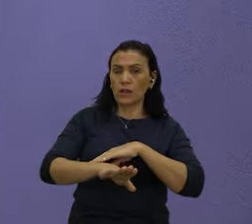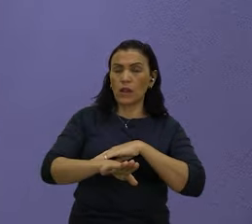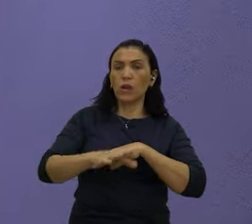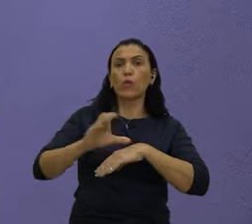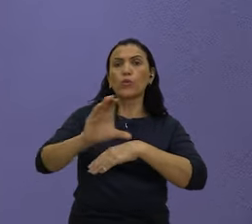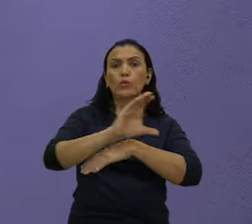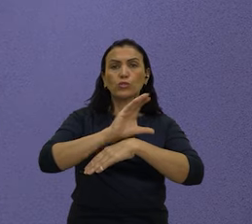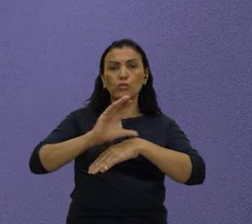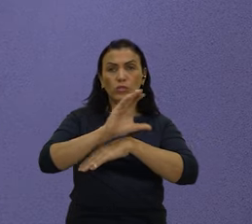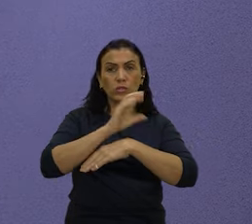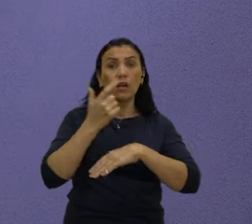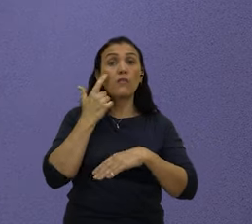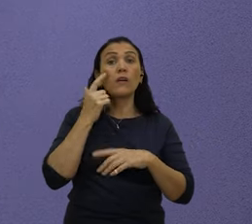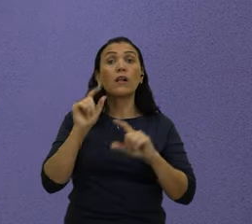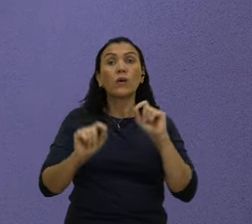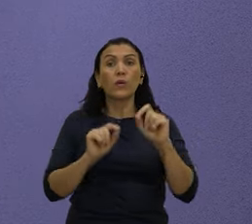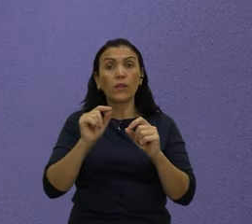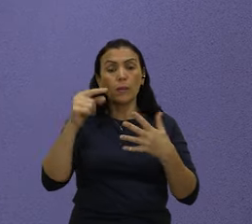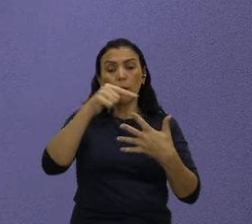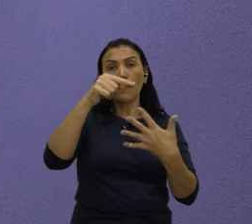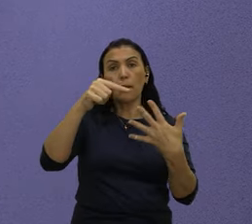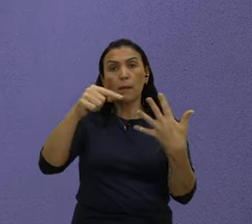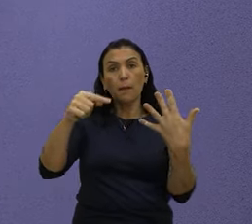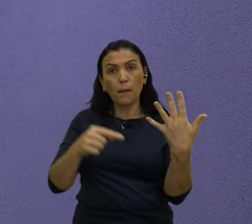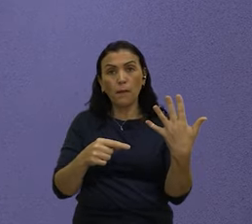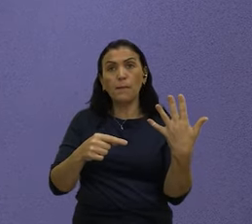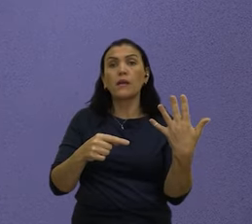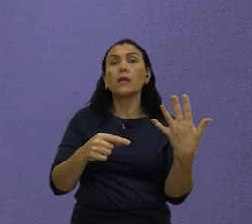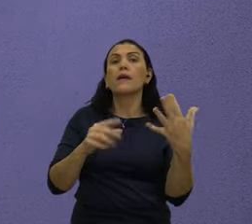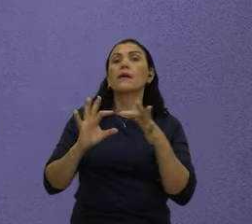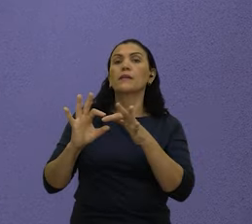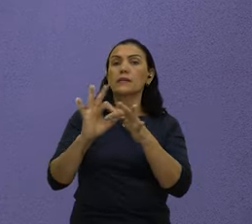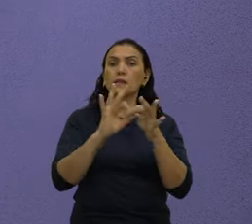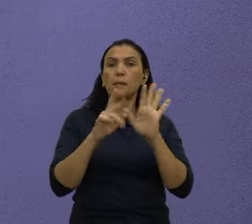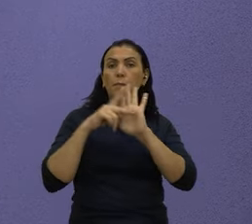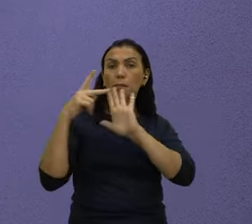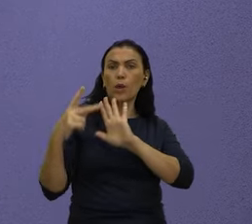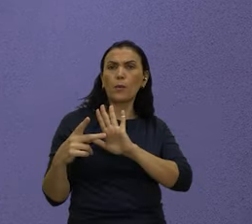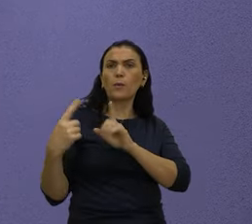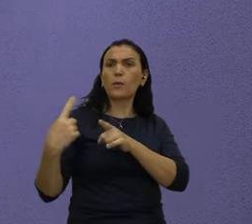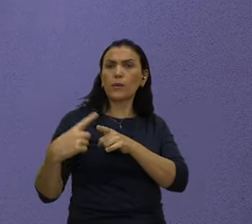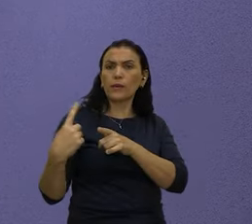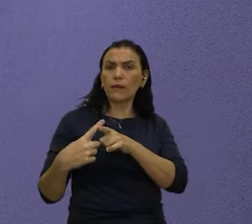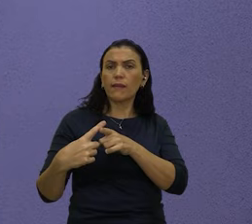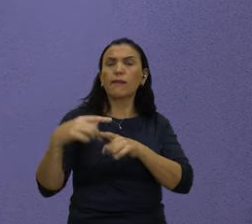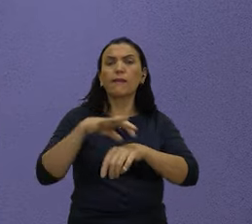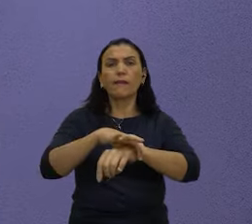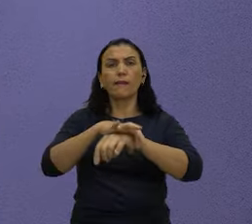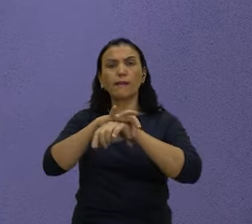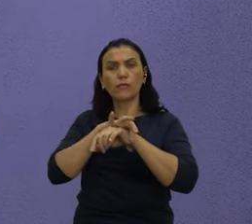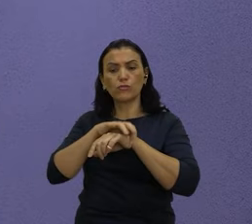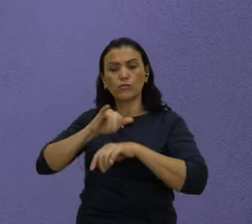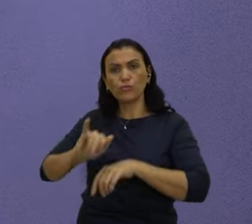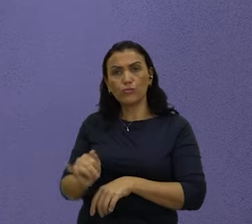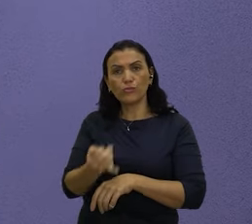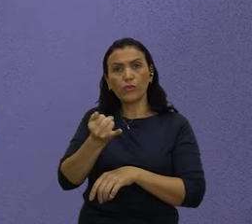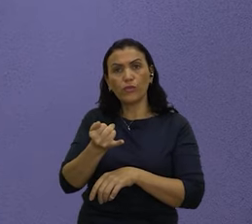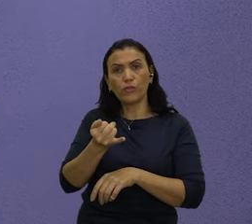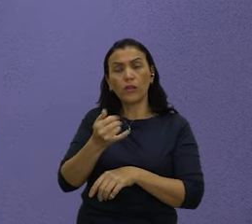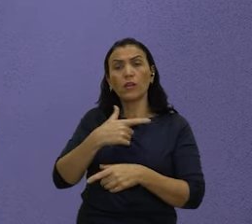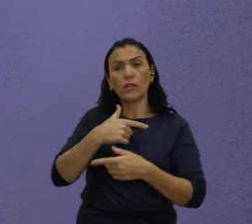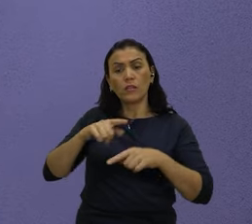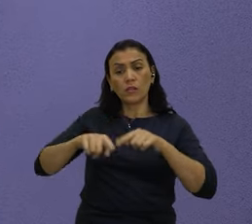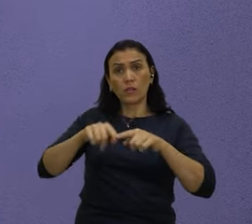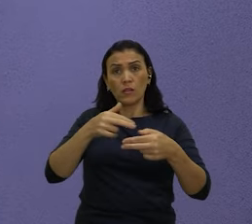a Constituição considera esses bens, bens da União. Por quê? Para garantir que o aproveitamento